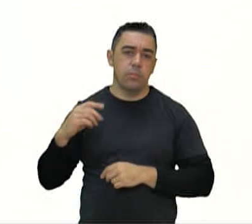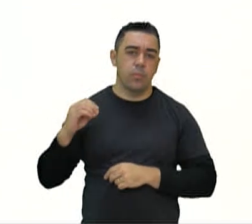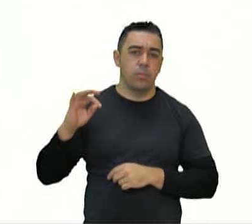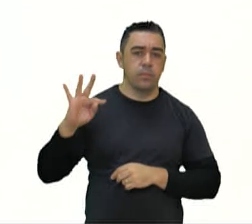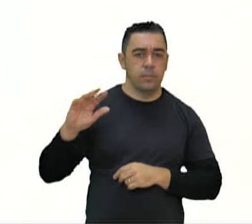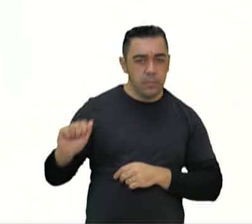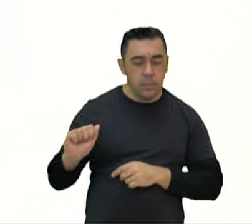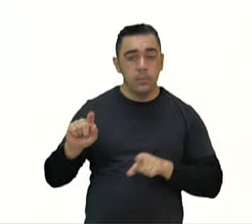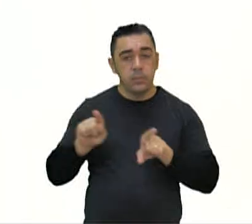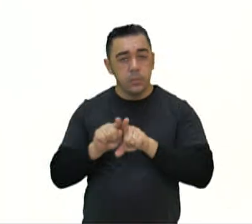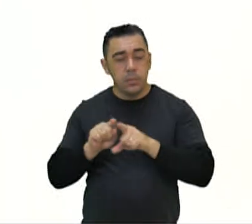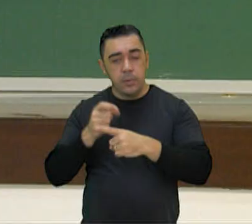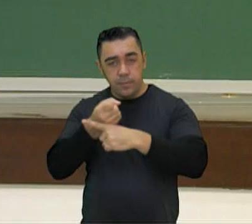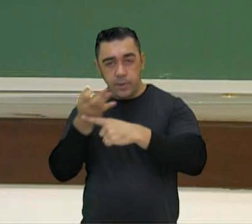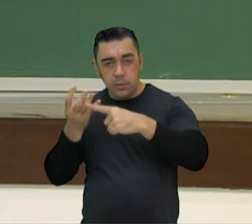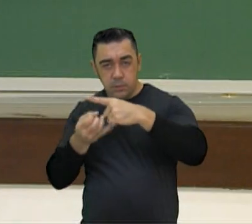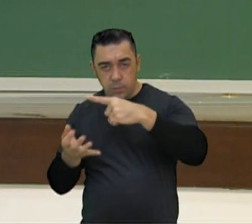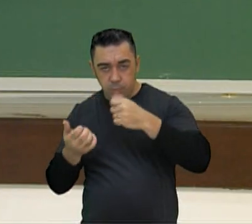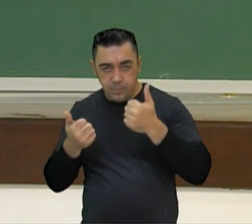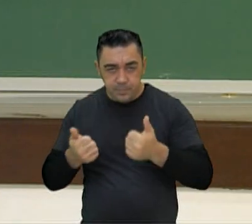e frações.